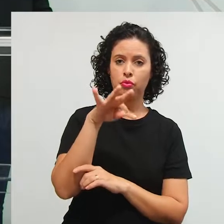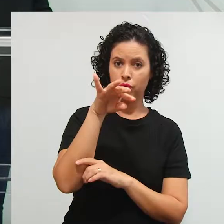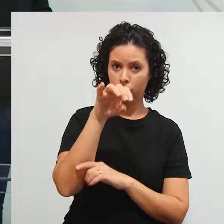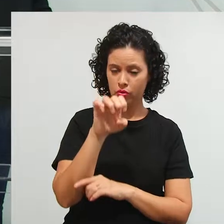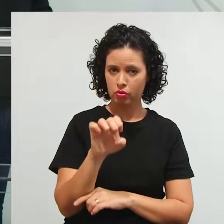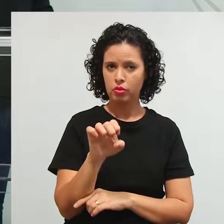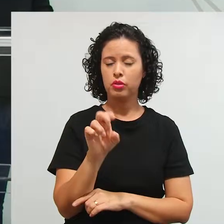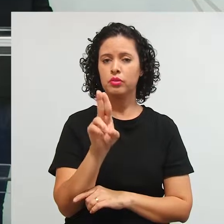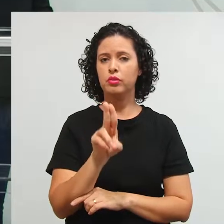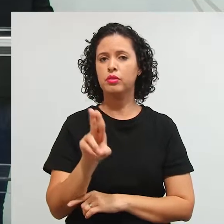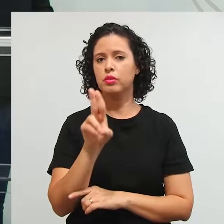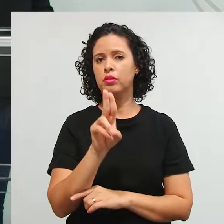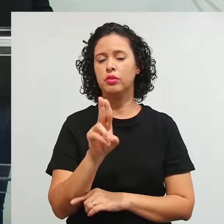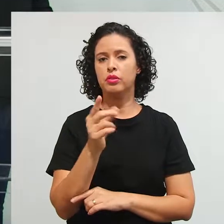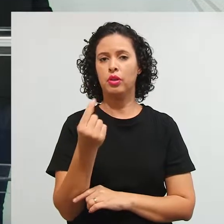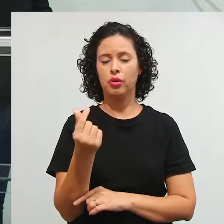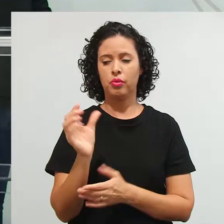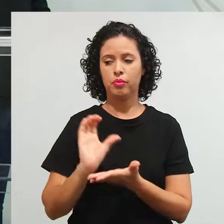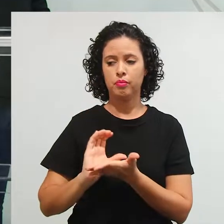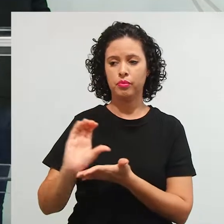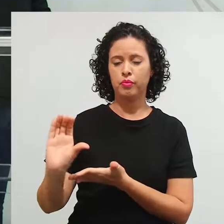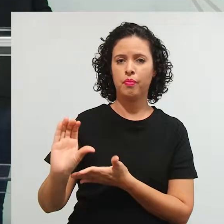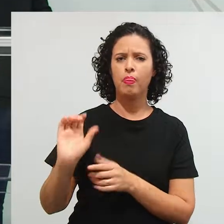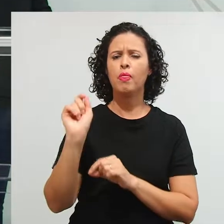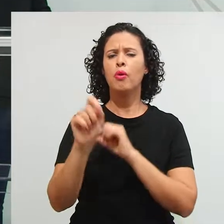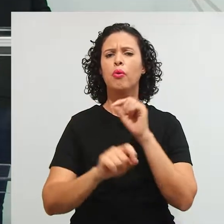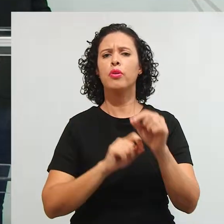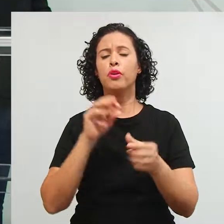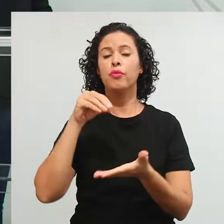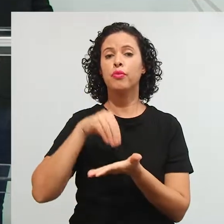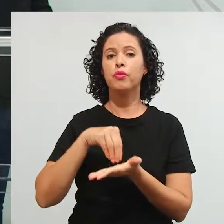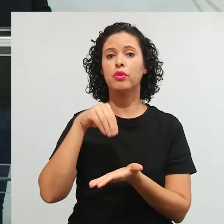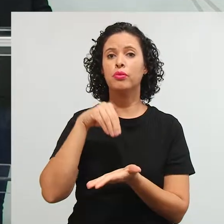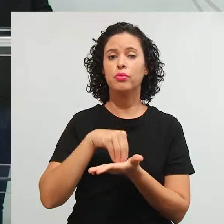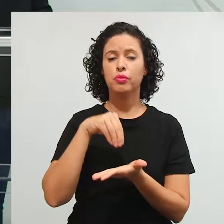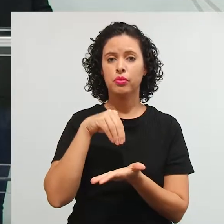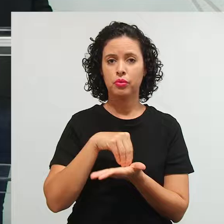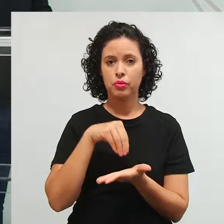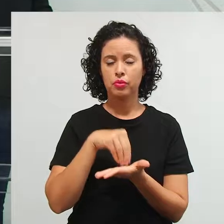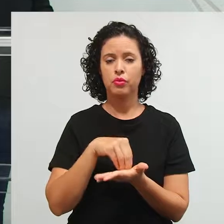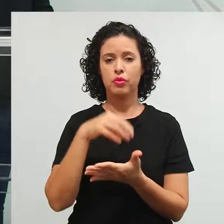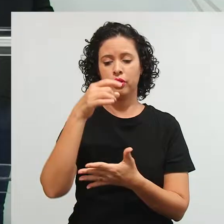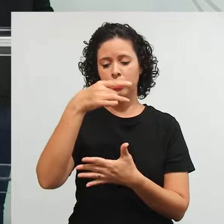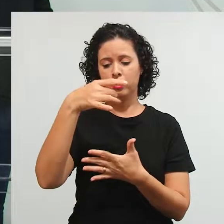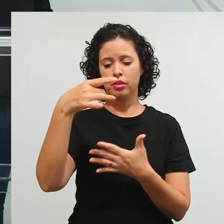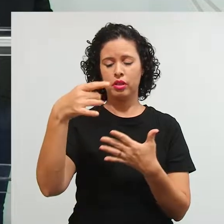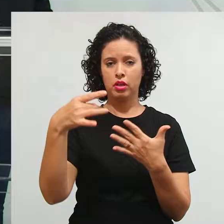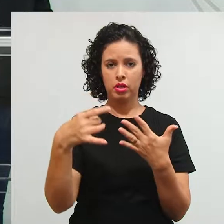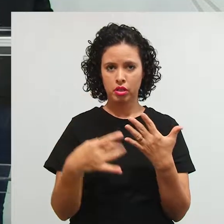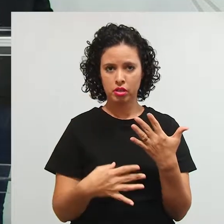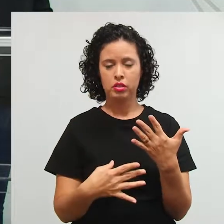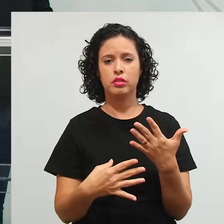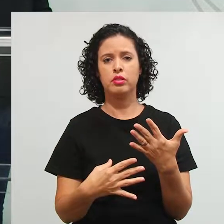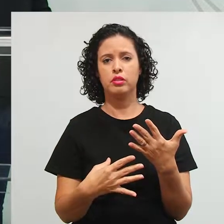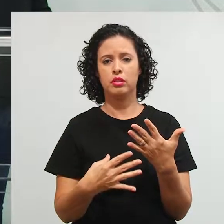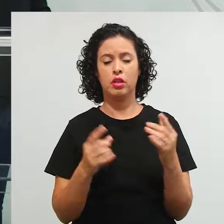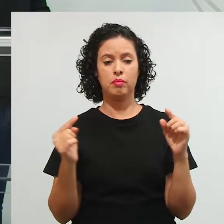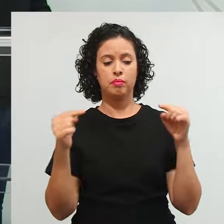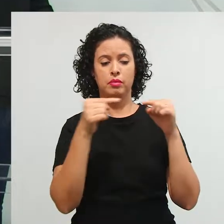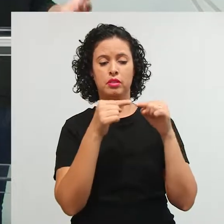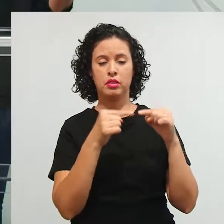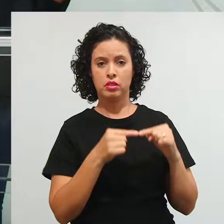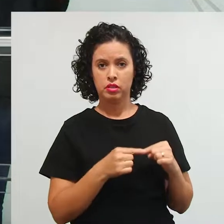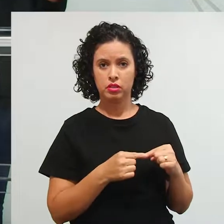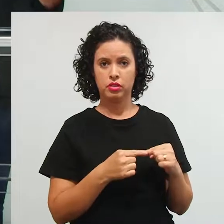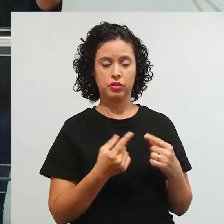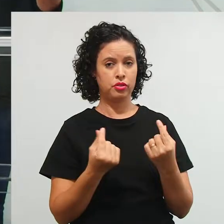de recurso e verifica se o que sobrou de cada fonte e aplicação de